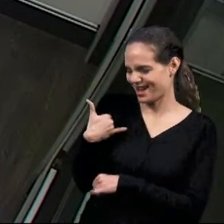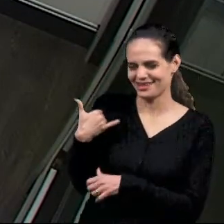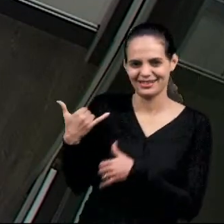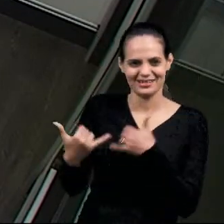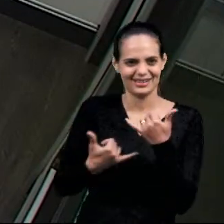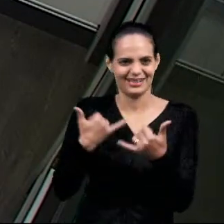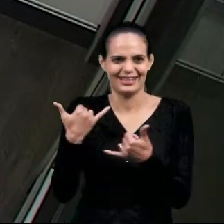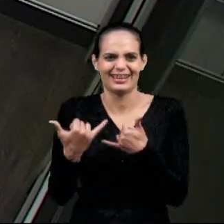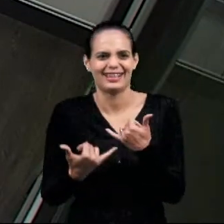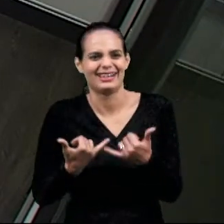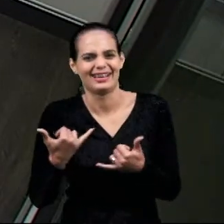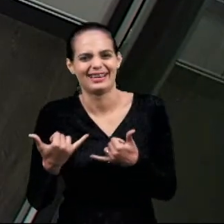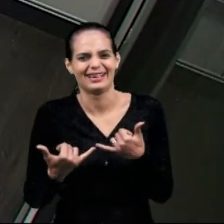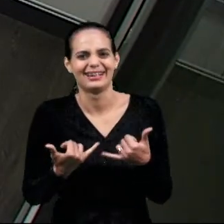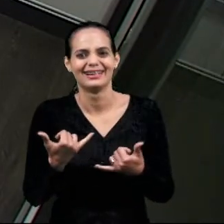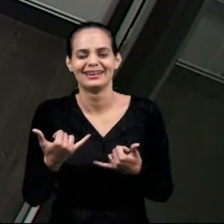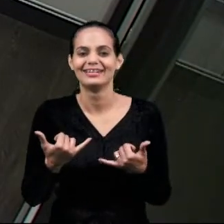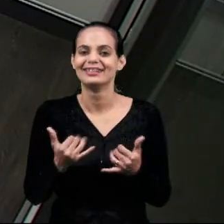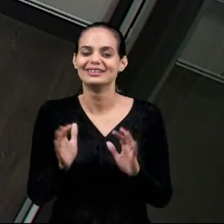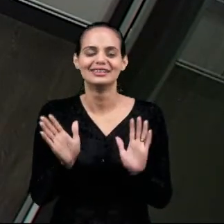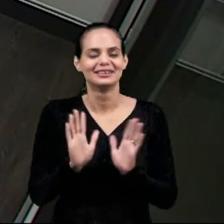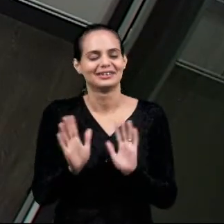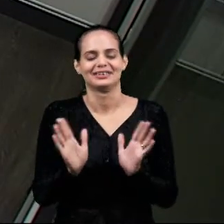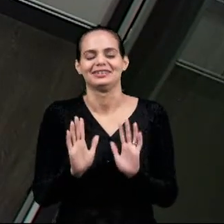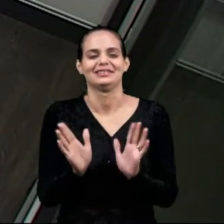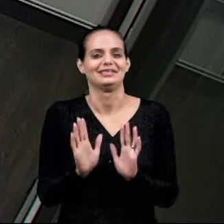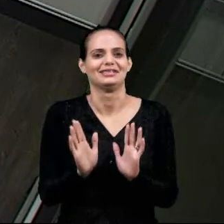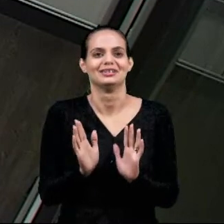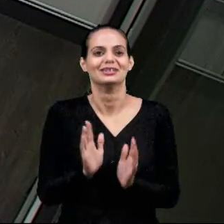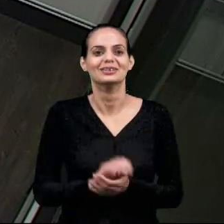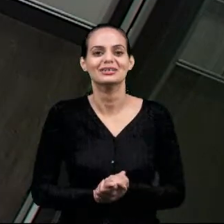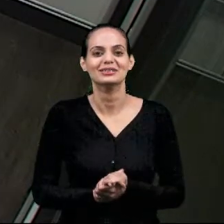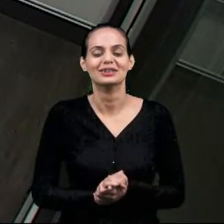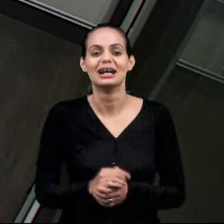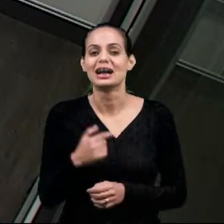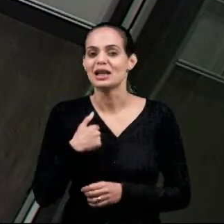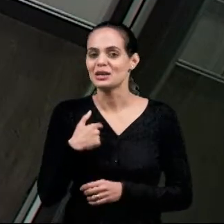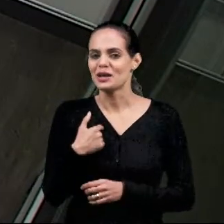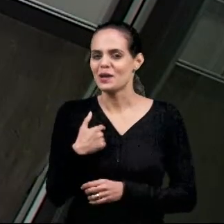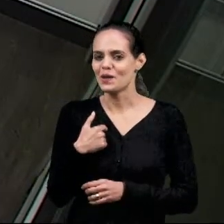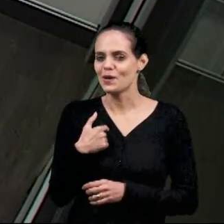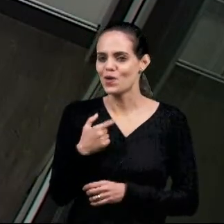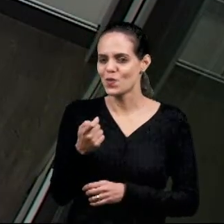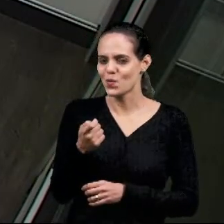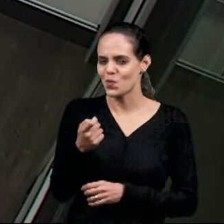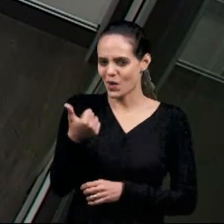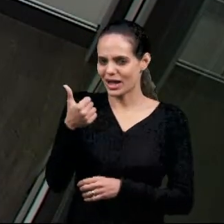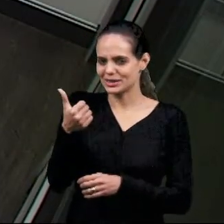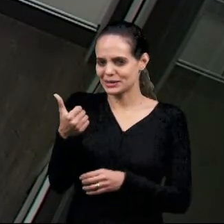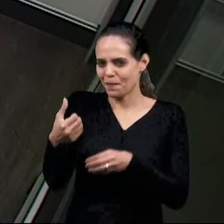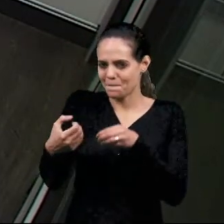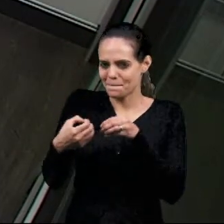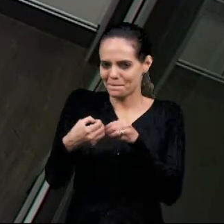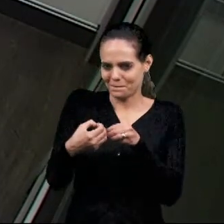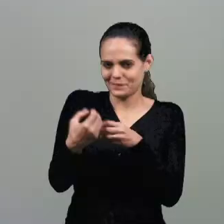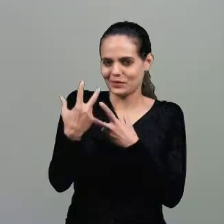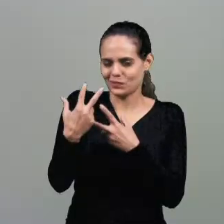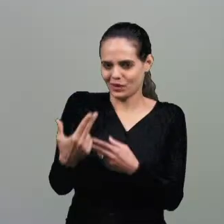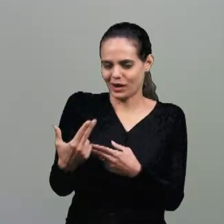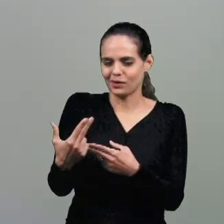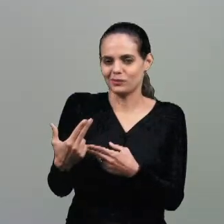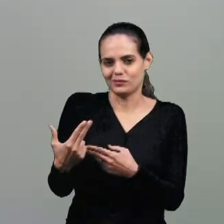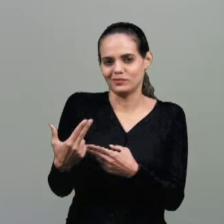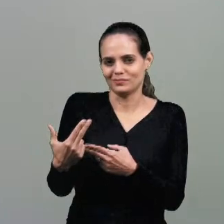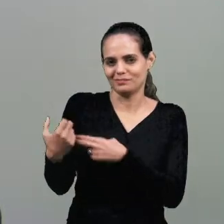Mas não é isso, até porque eu não estou muito longe desse tempo de ministério também, não. Mas